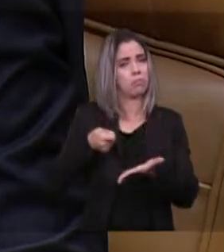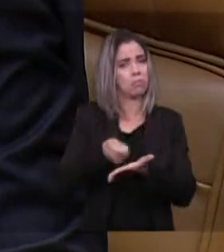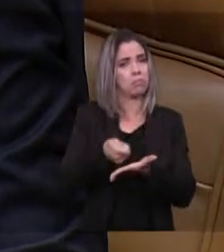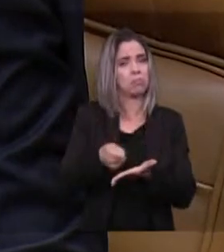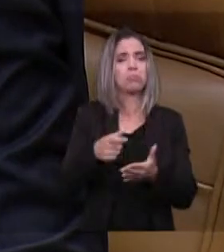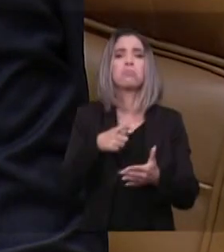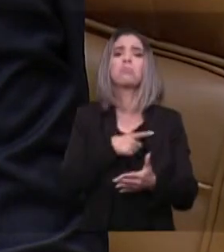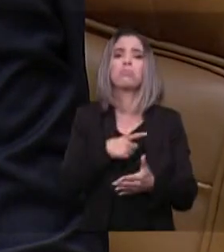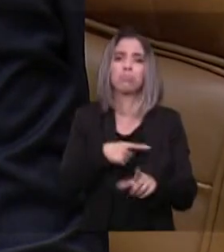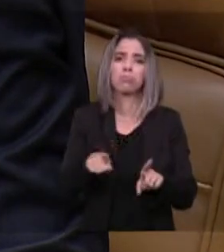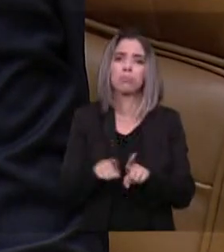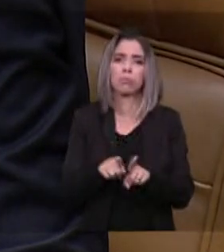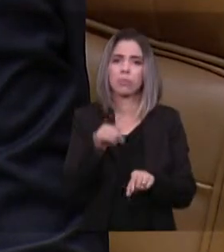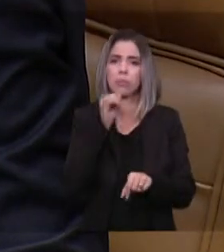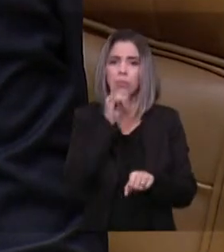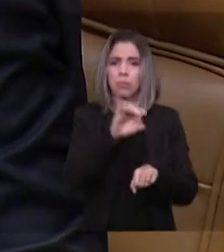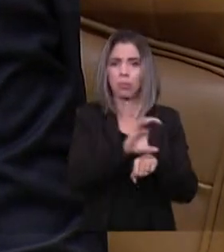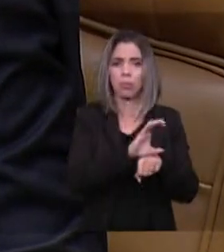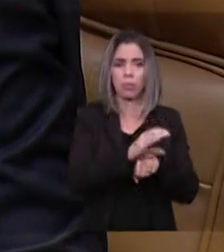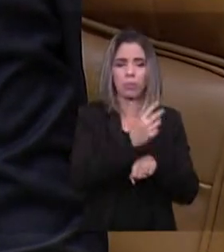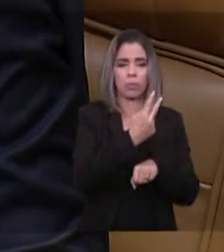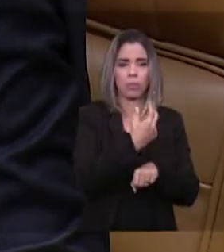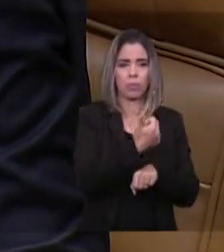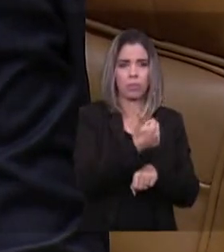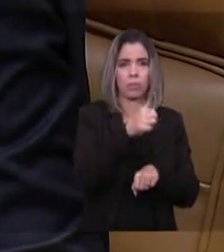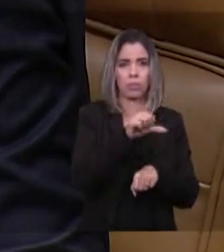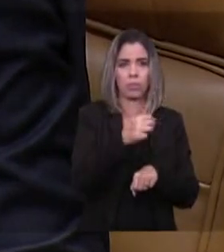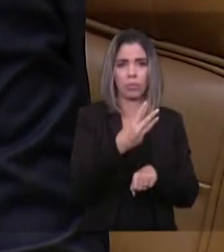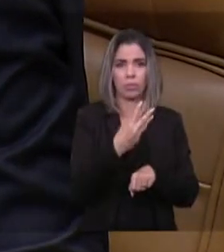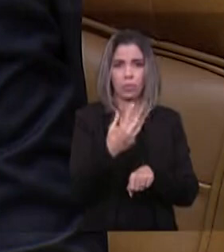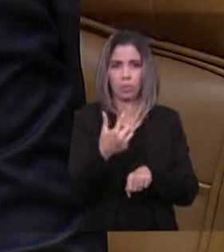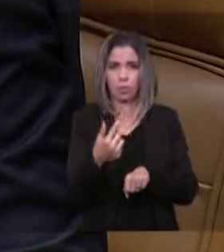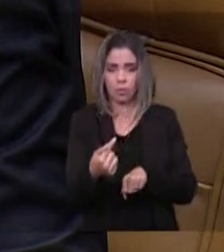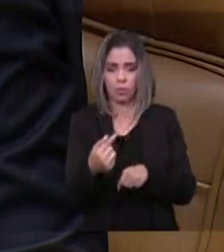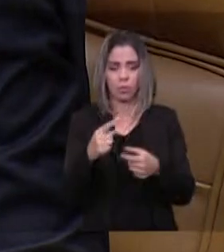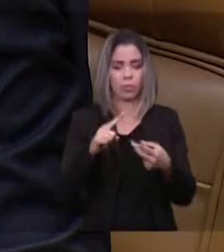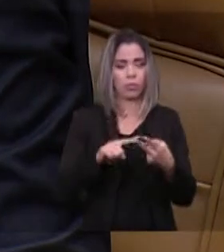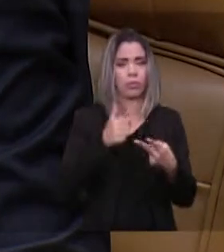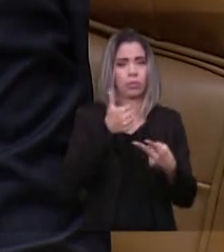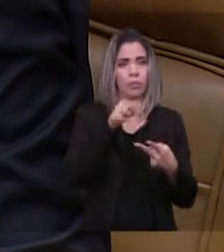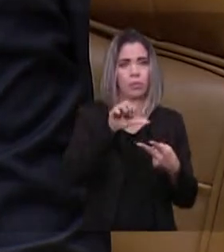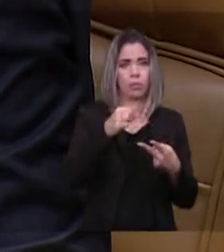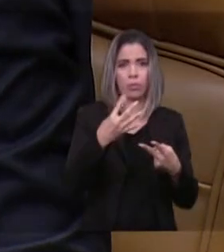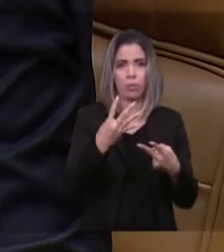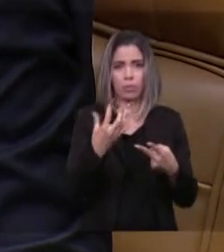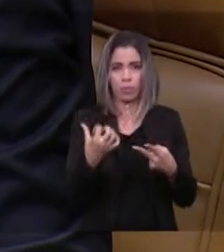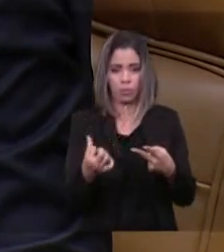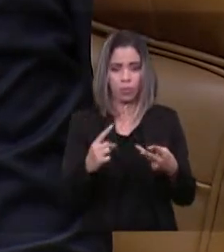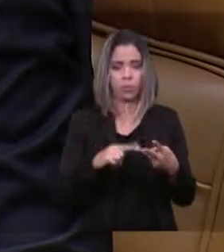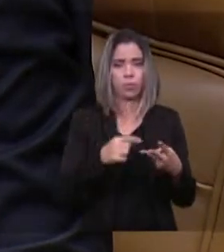cito aqui a Constituição de 1937, de 1946, de